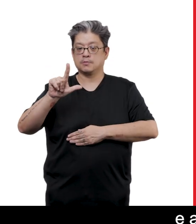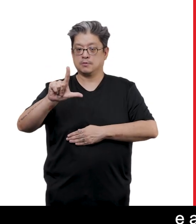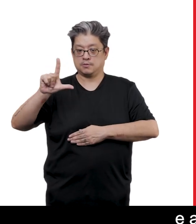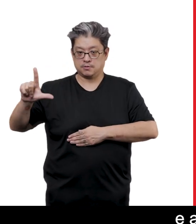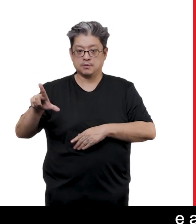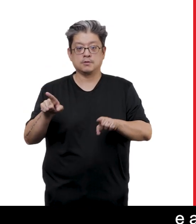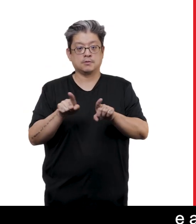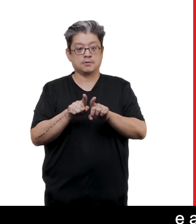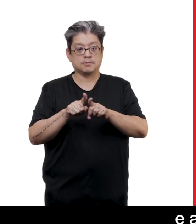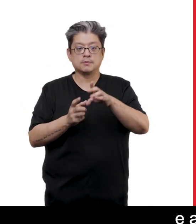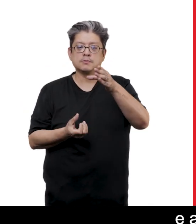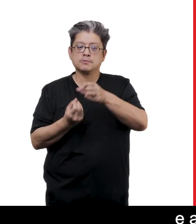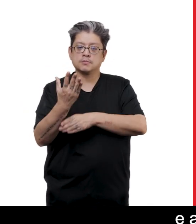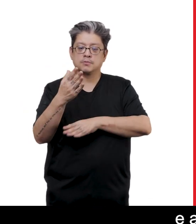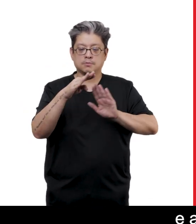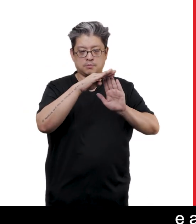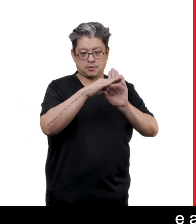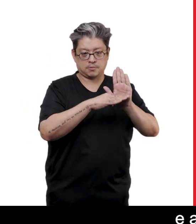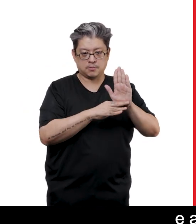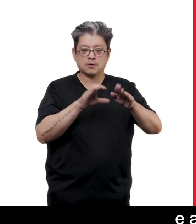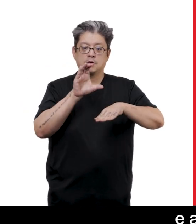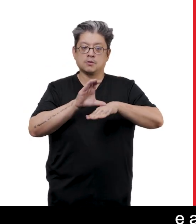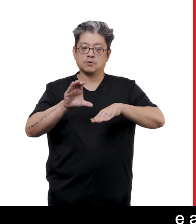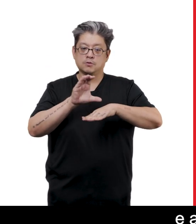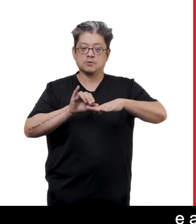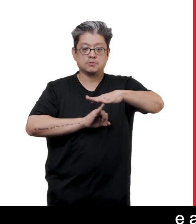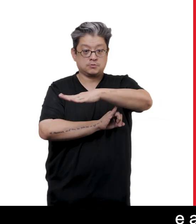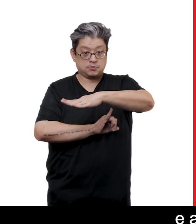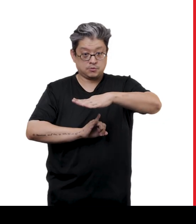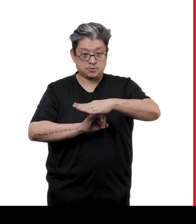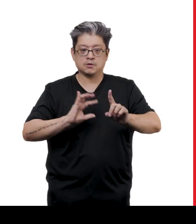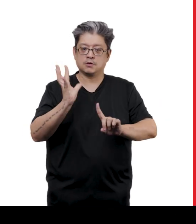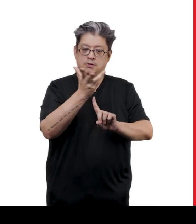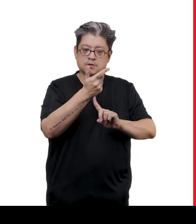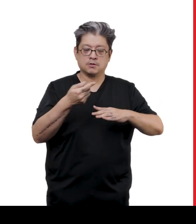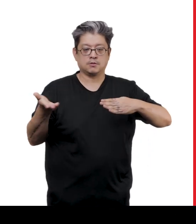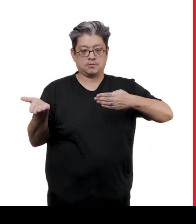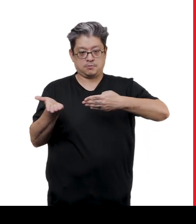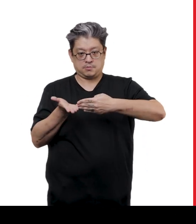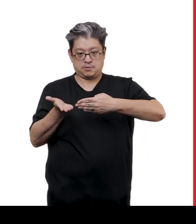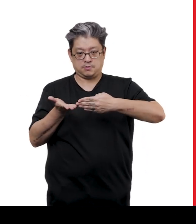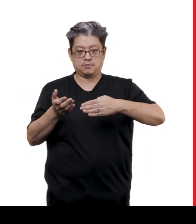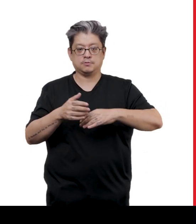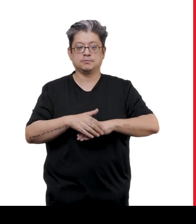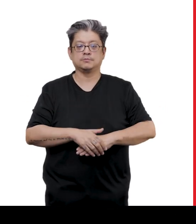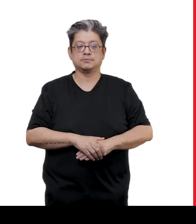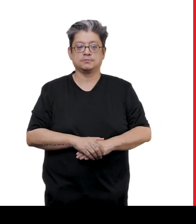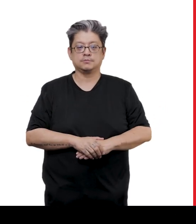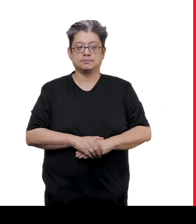a criação do programa de cursos do Instituto de Arte Contemporânea.